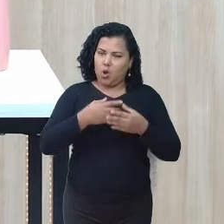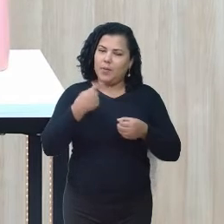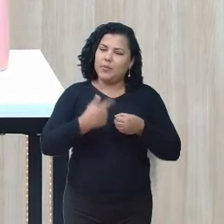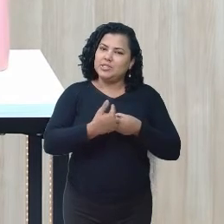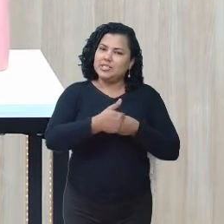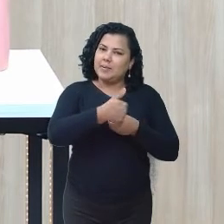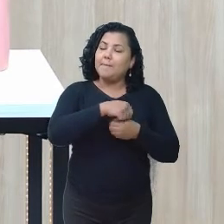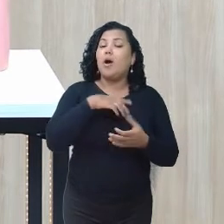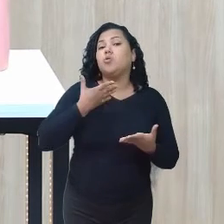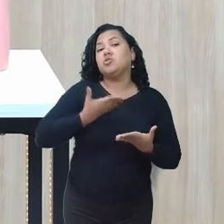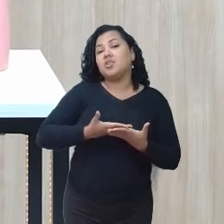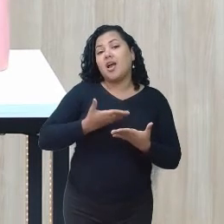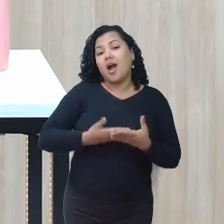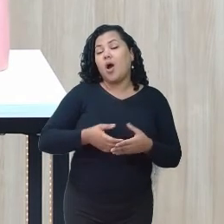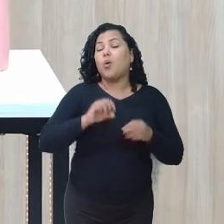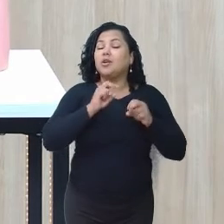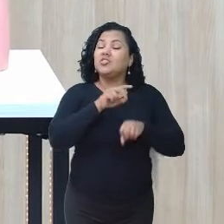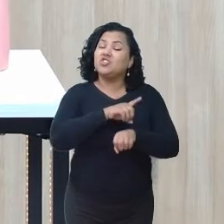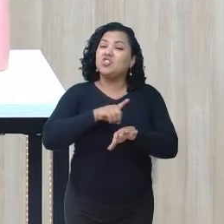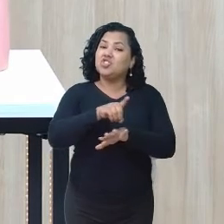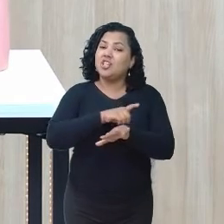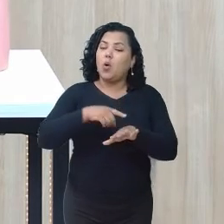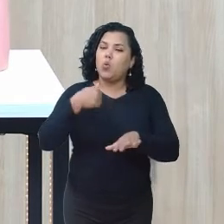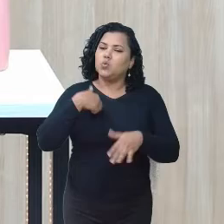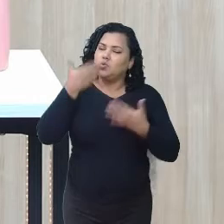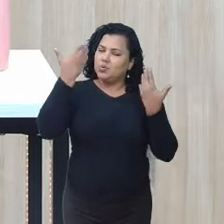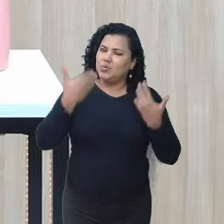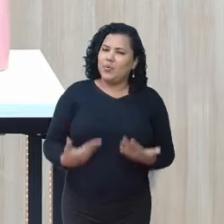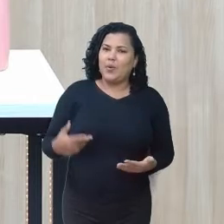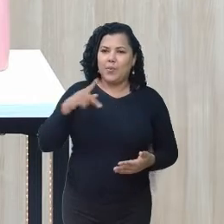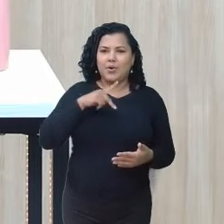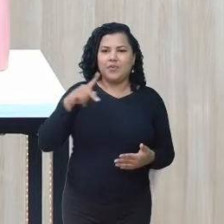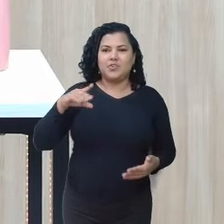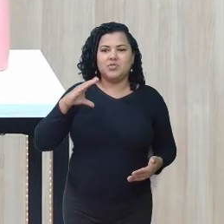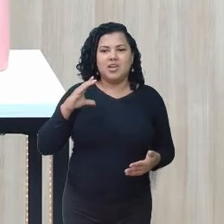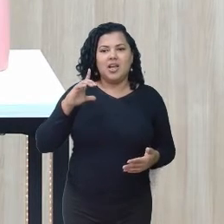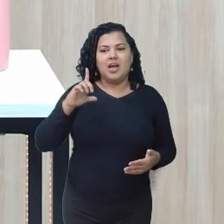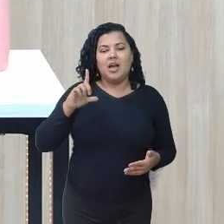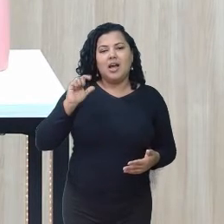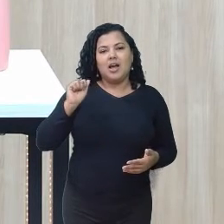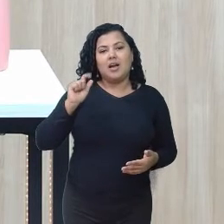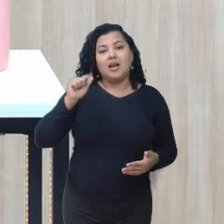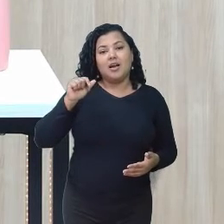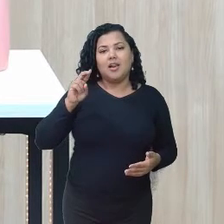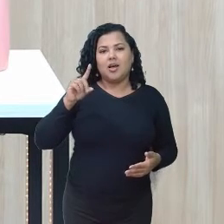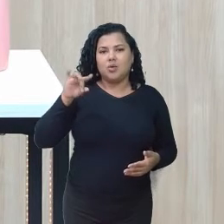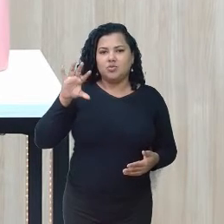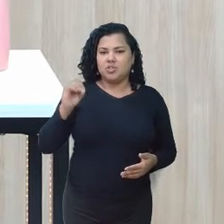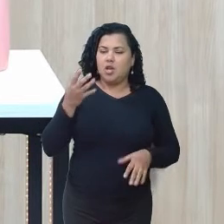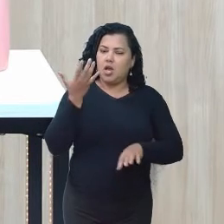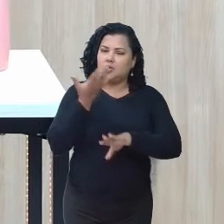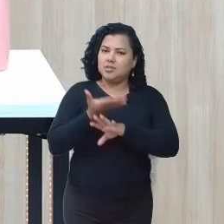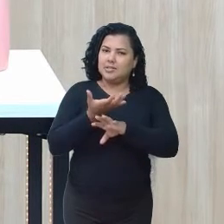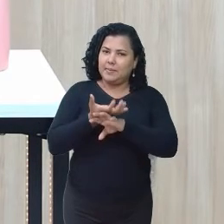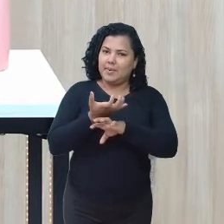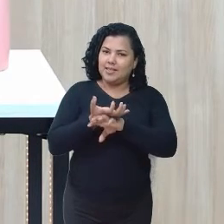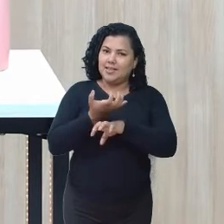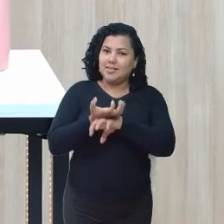Aulas Digitais. Sou a professora Cláudia Andrade Albuquerque, professora de Ciências. Meu sinal